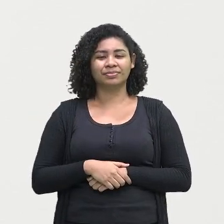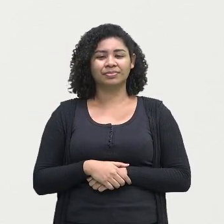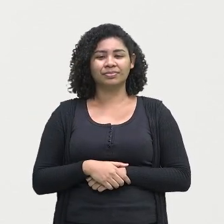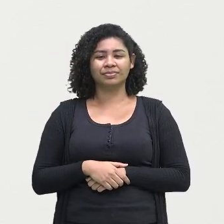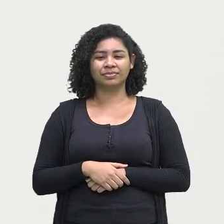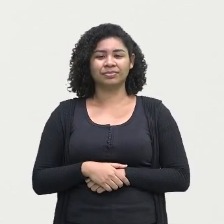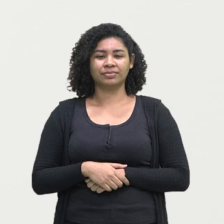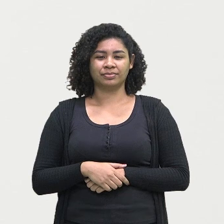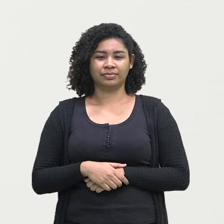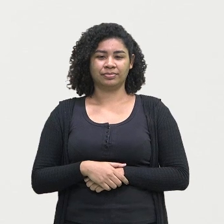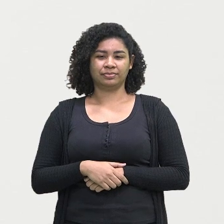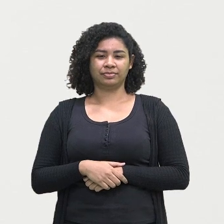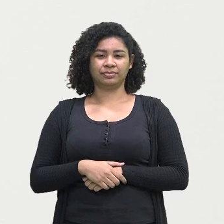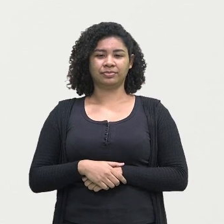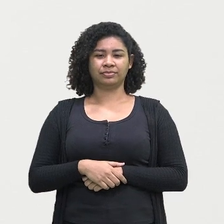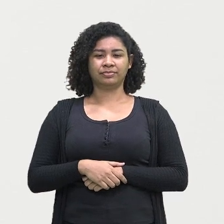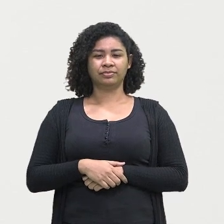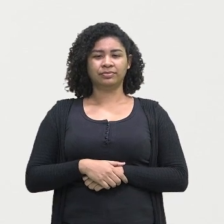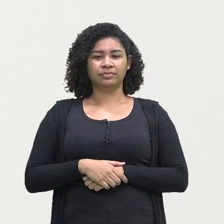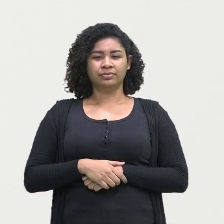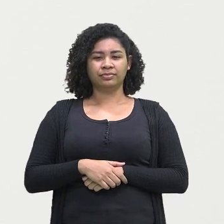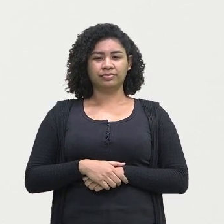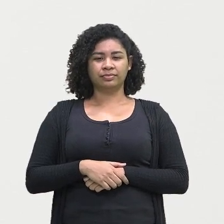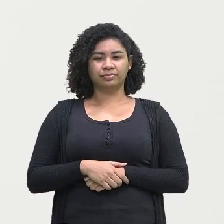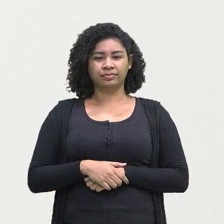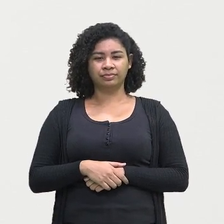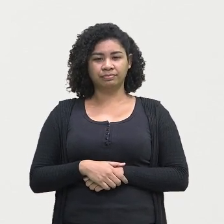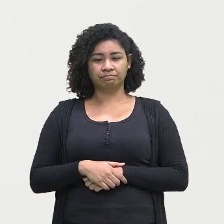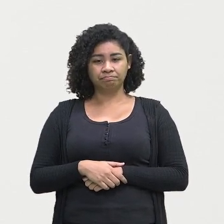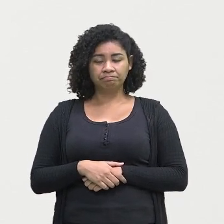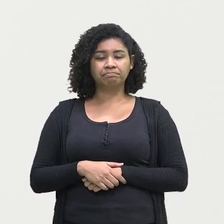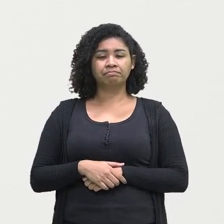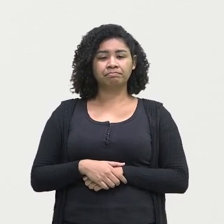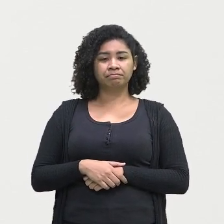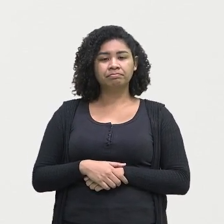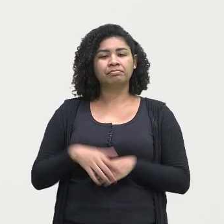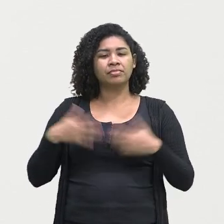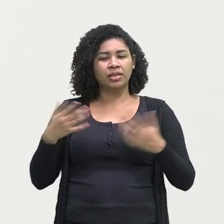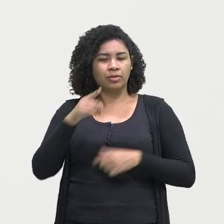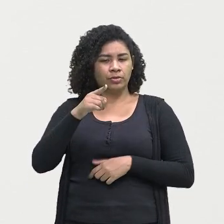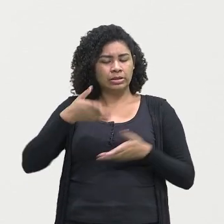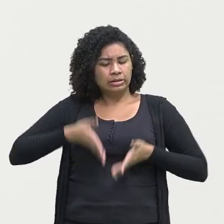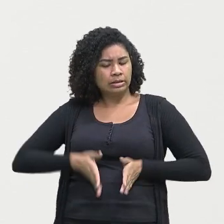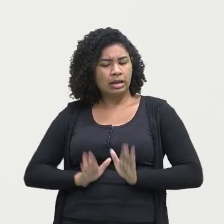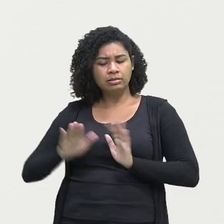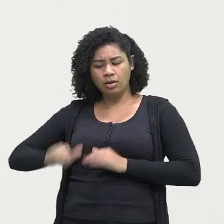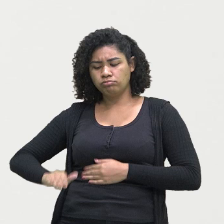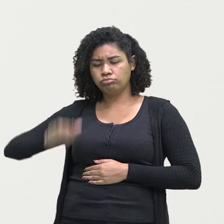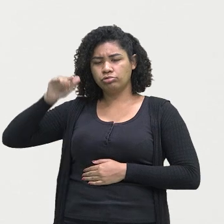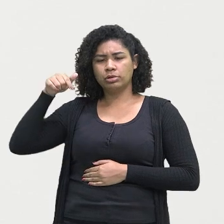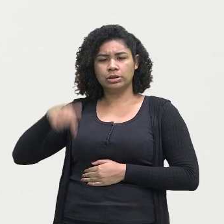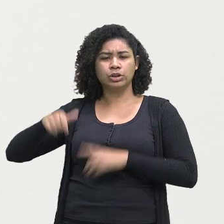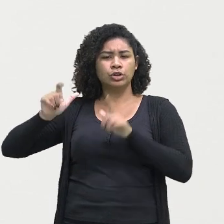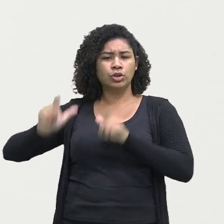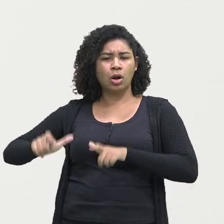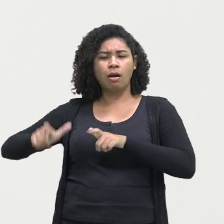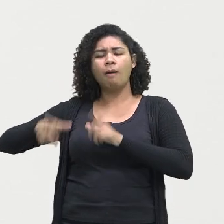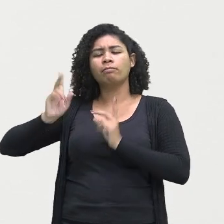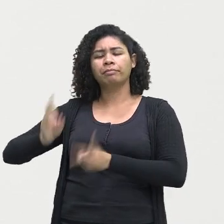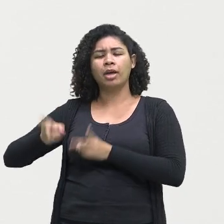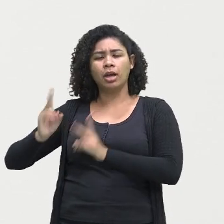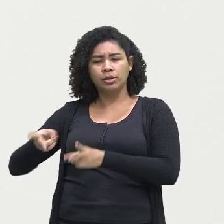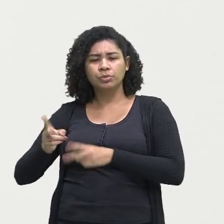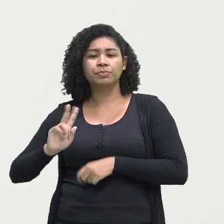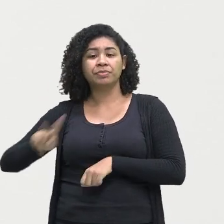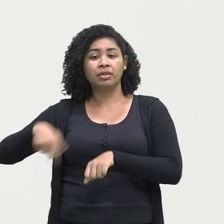your favorite sports, um dia você está lá, nasceu e cresceu em Nova York, mas um dia de repente você está lá jogando seu